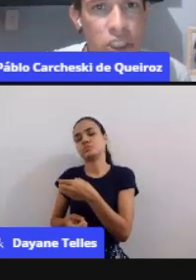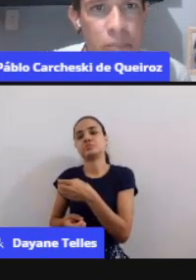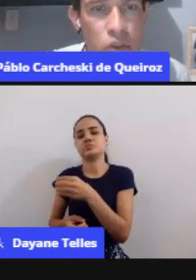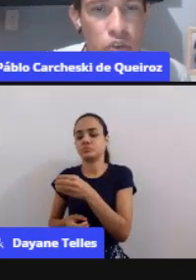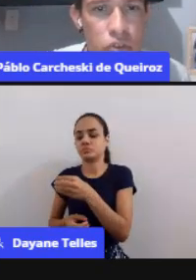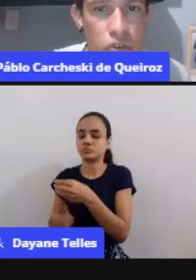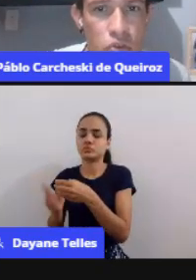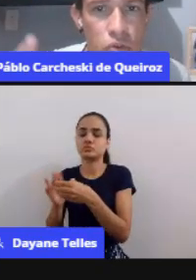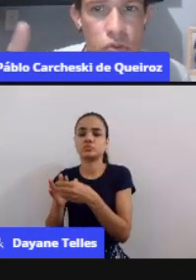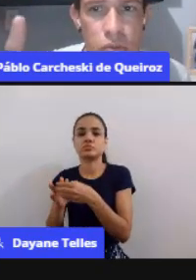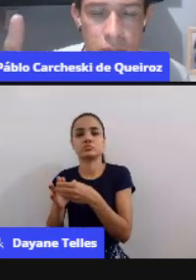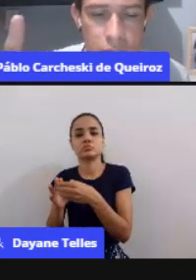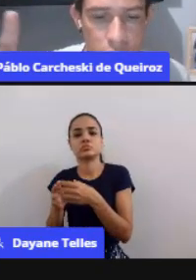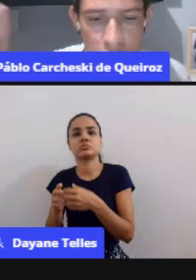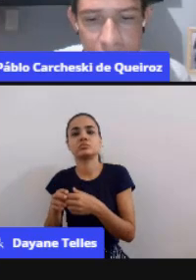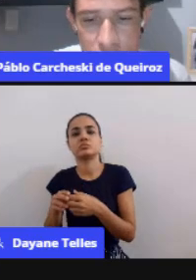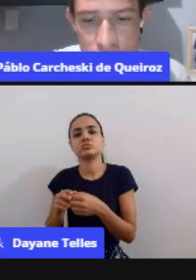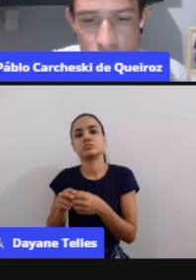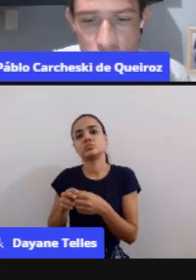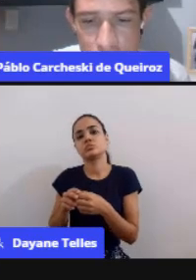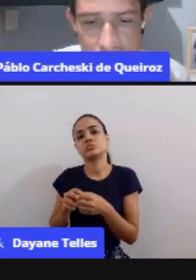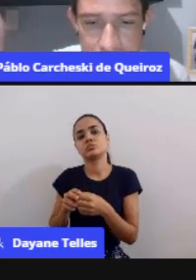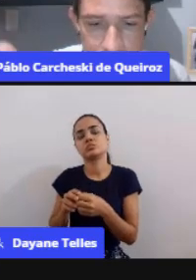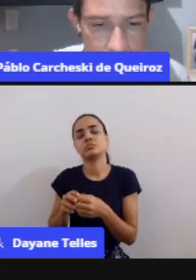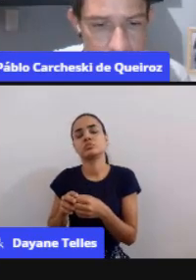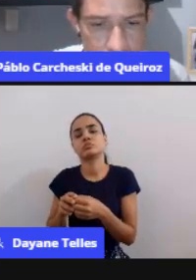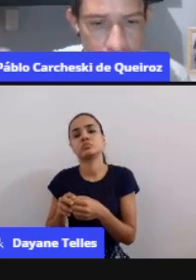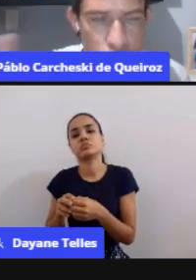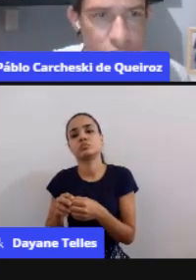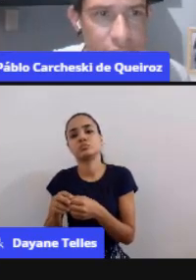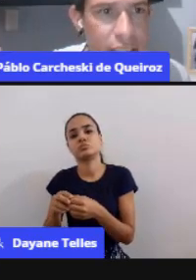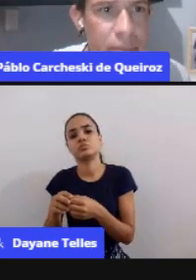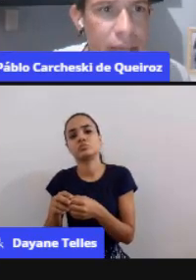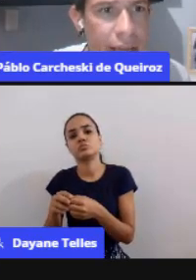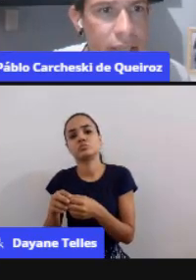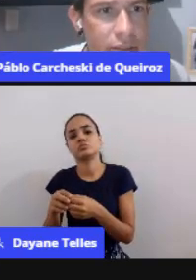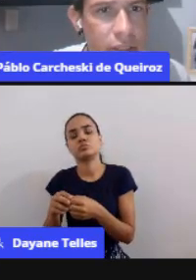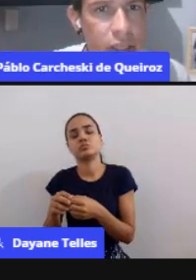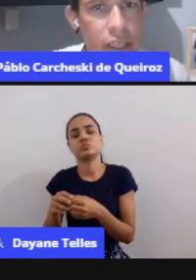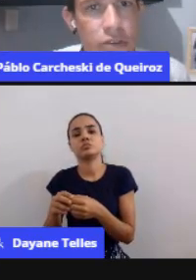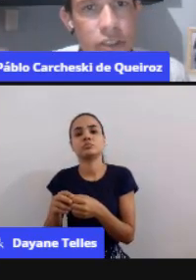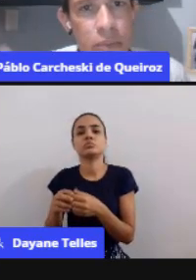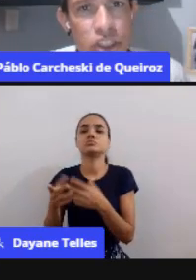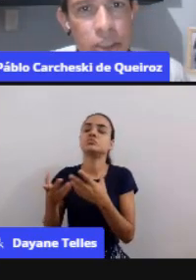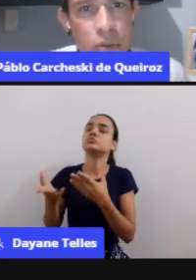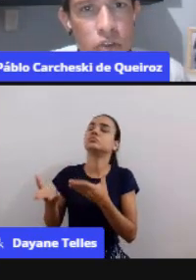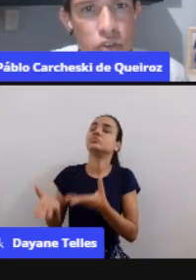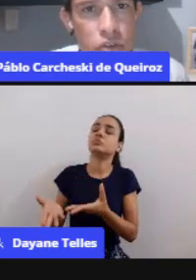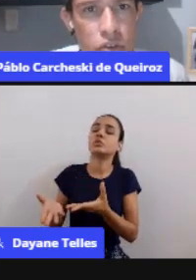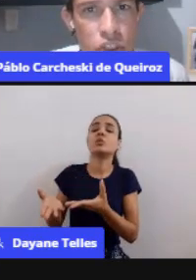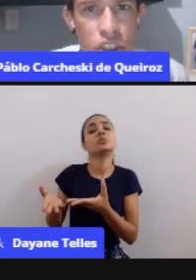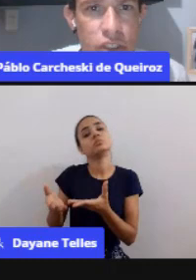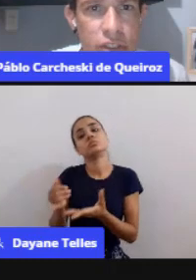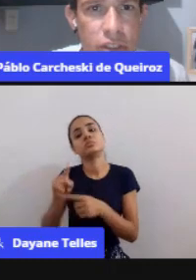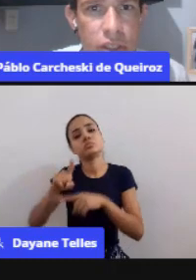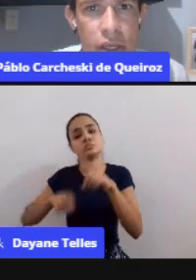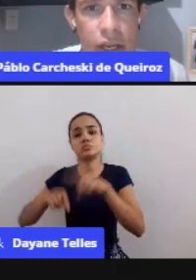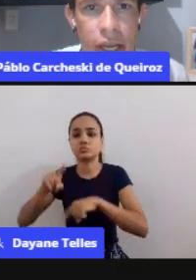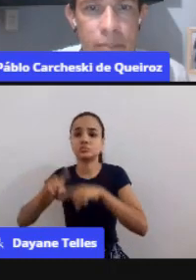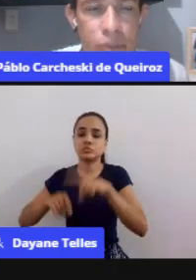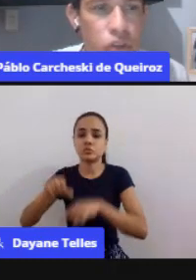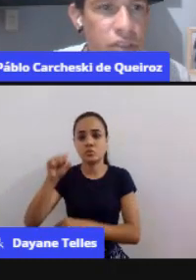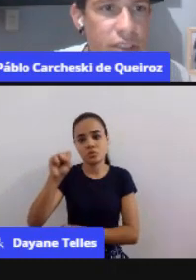porque você pode ter produtos vamos falar de volume, né? De 80 ml, e você pode ter produtos